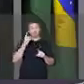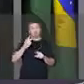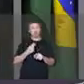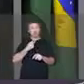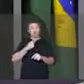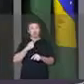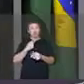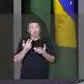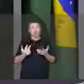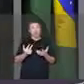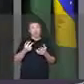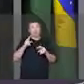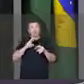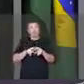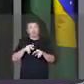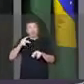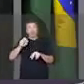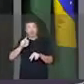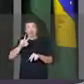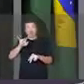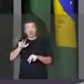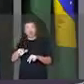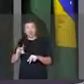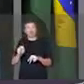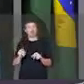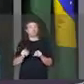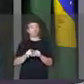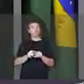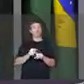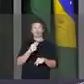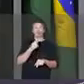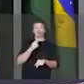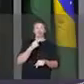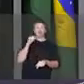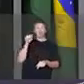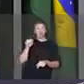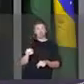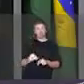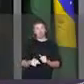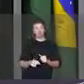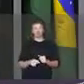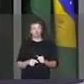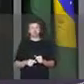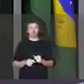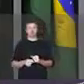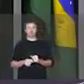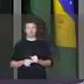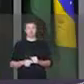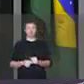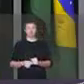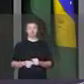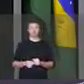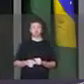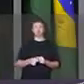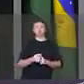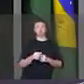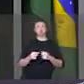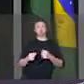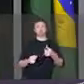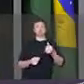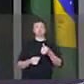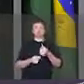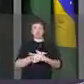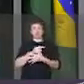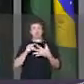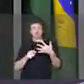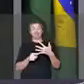presos preventivamente, também não caberia aplicação de medidas cautelares diversas da prisão. 6. Análise